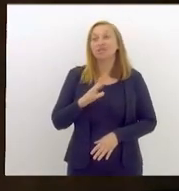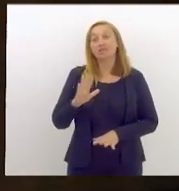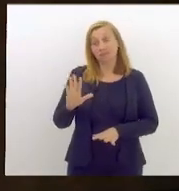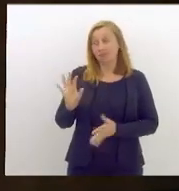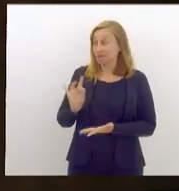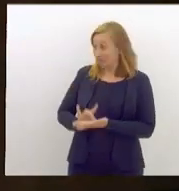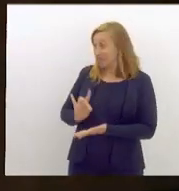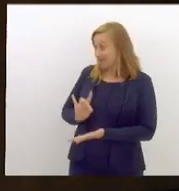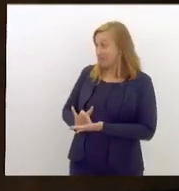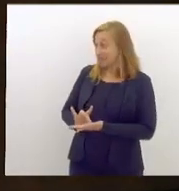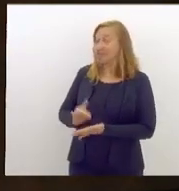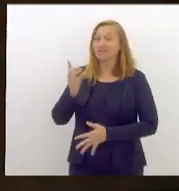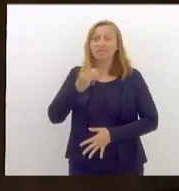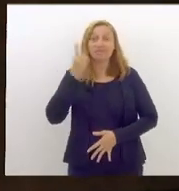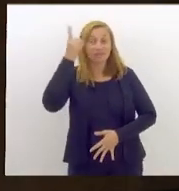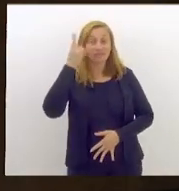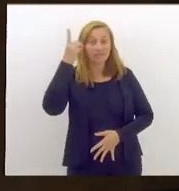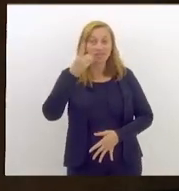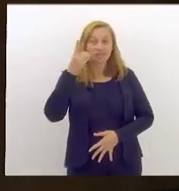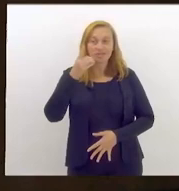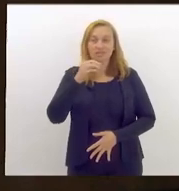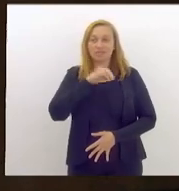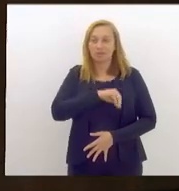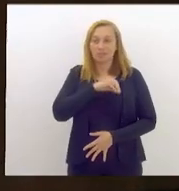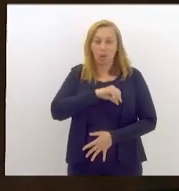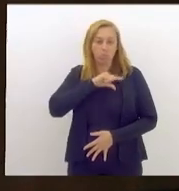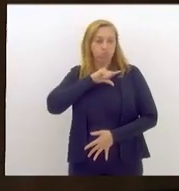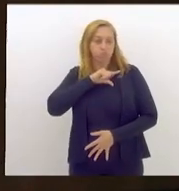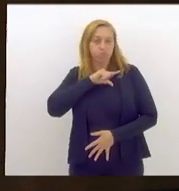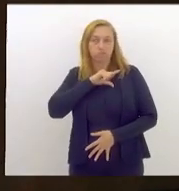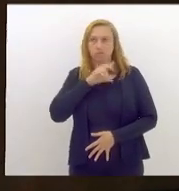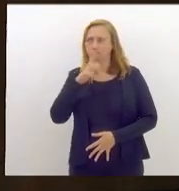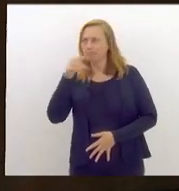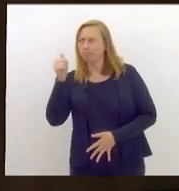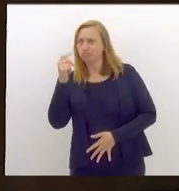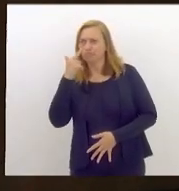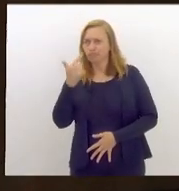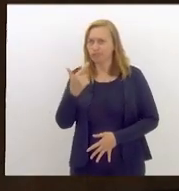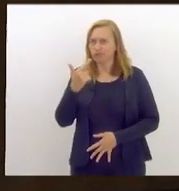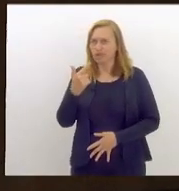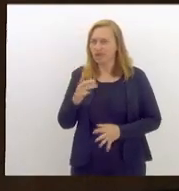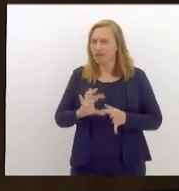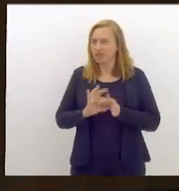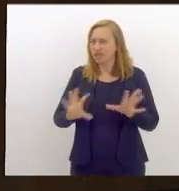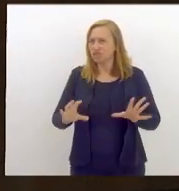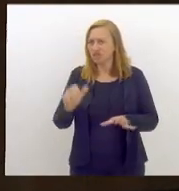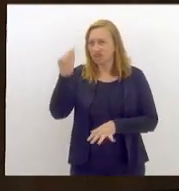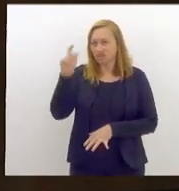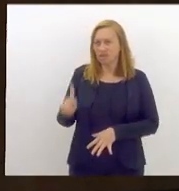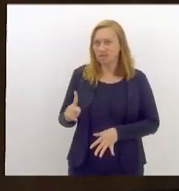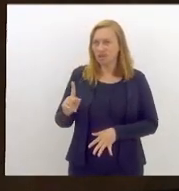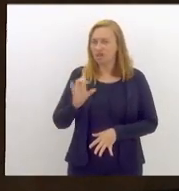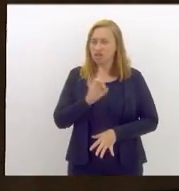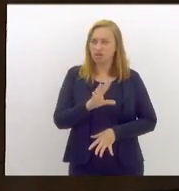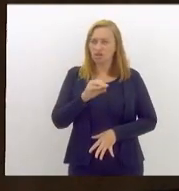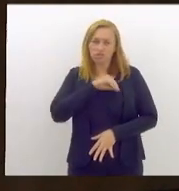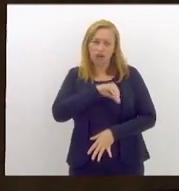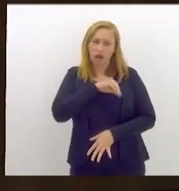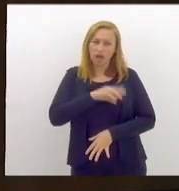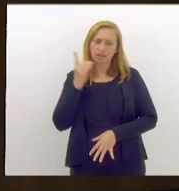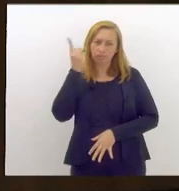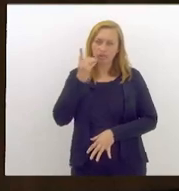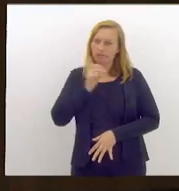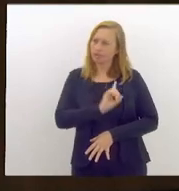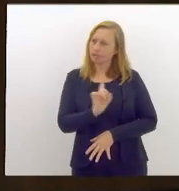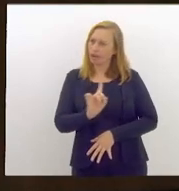é legítimo tem um salário gordo e eu nunca vi ninguém abrir mão de aposentadoria e ficar só com o salário de